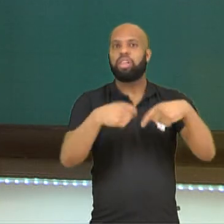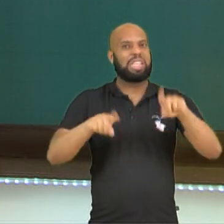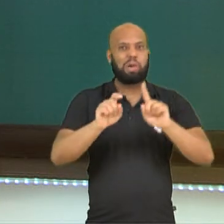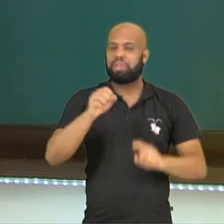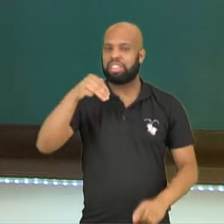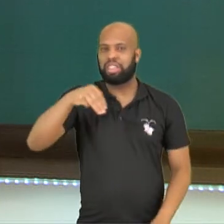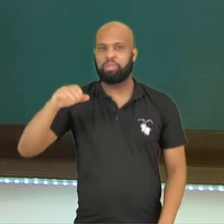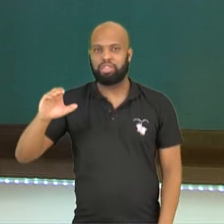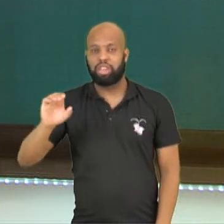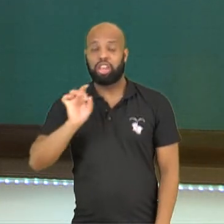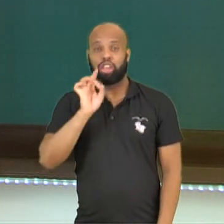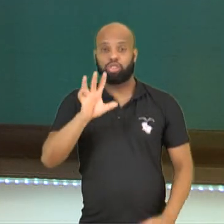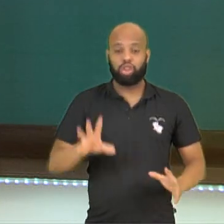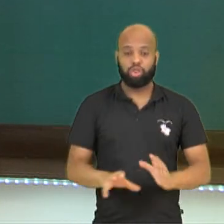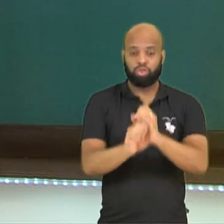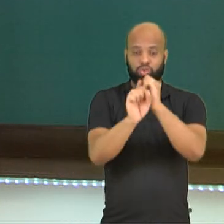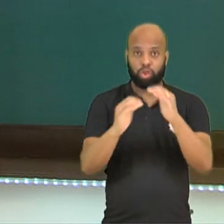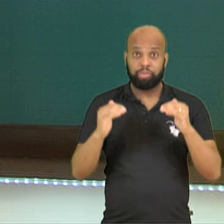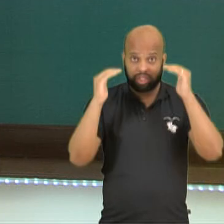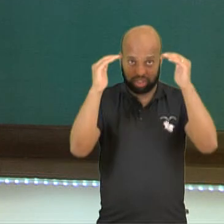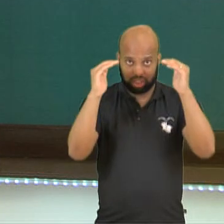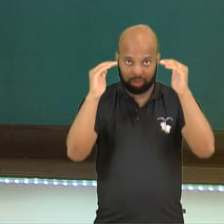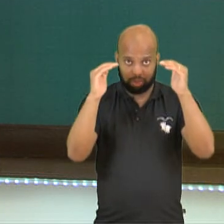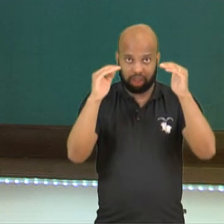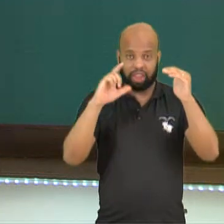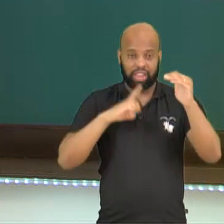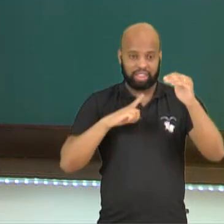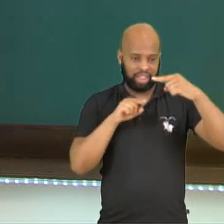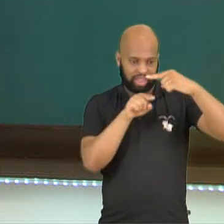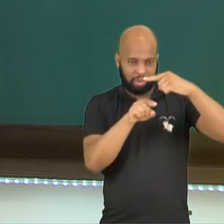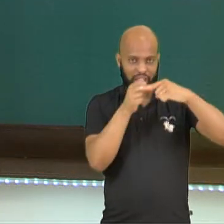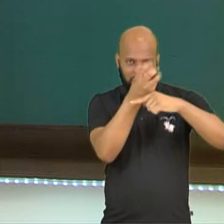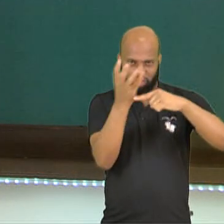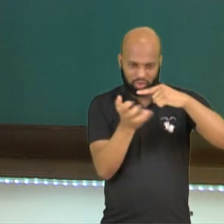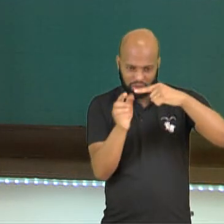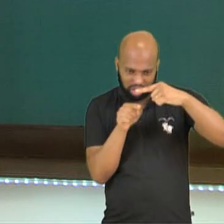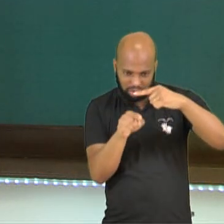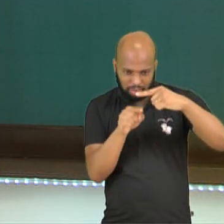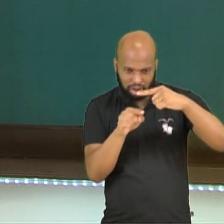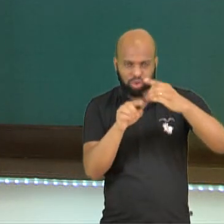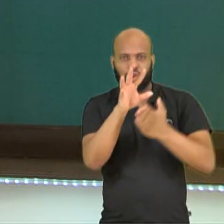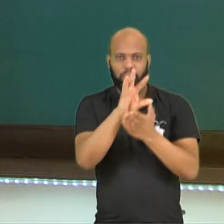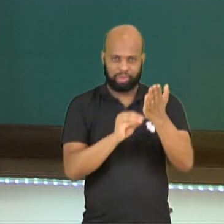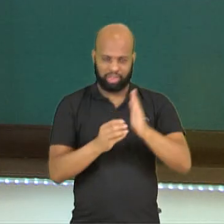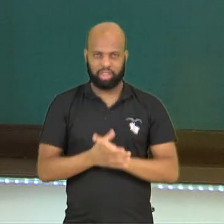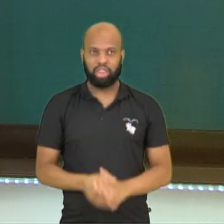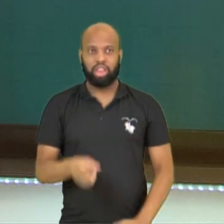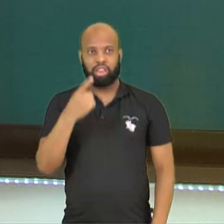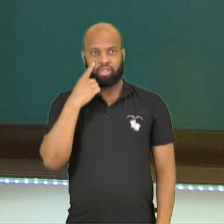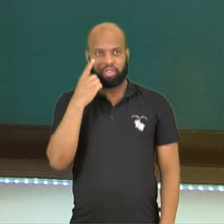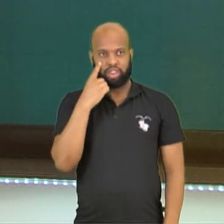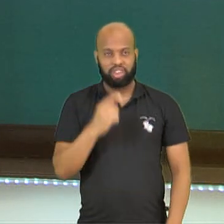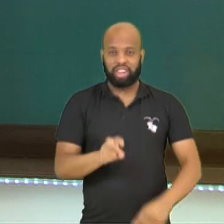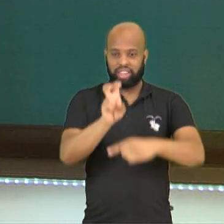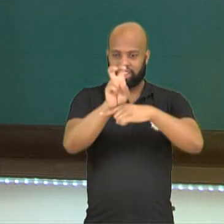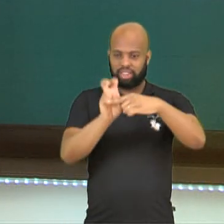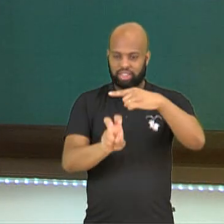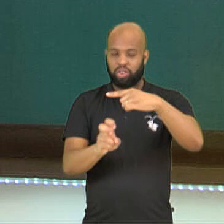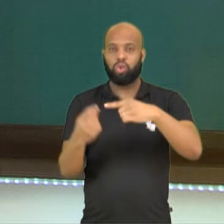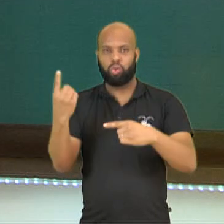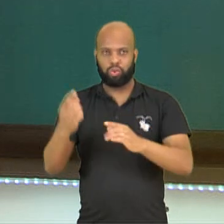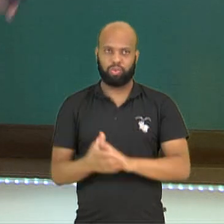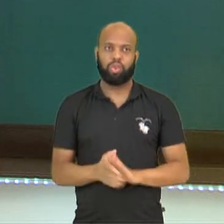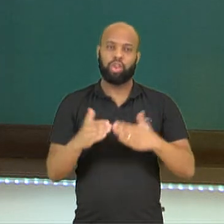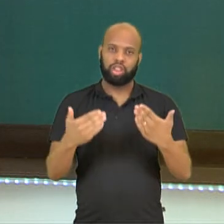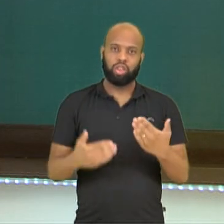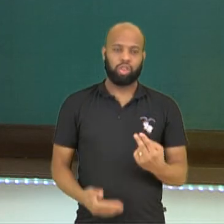só somar os numeradores e repetir o denominador. 5 sobre 5 é 1 e 2